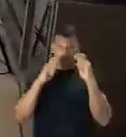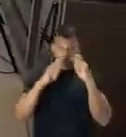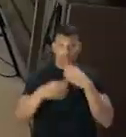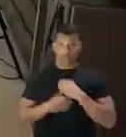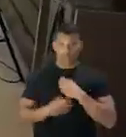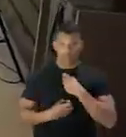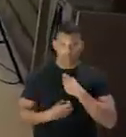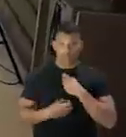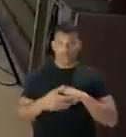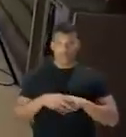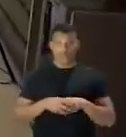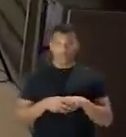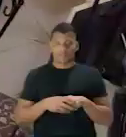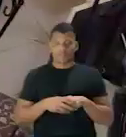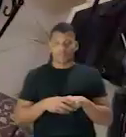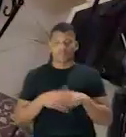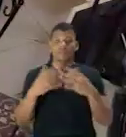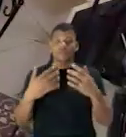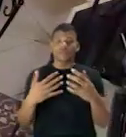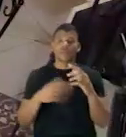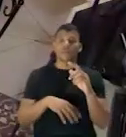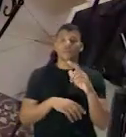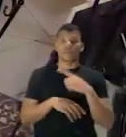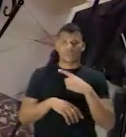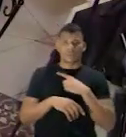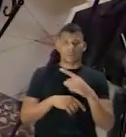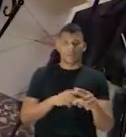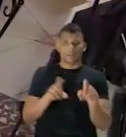Noel de chapéu e paletó.